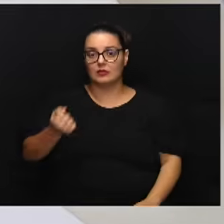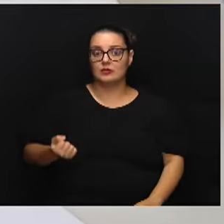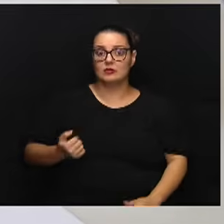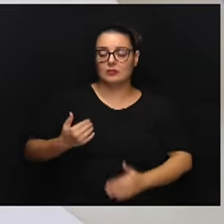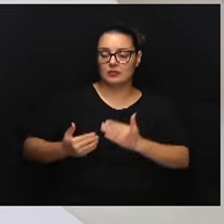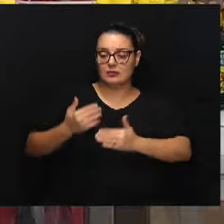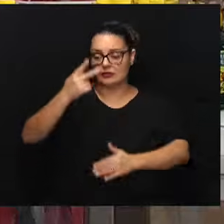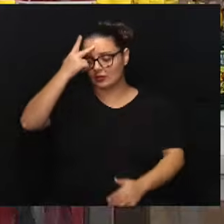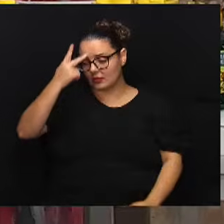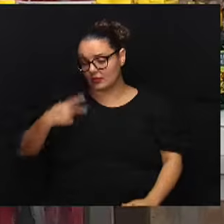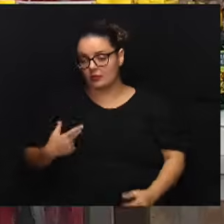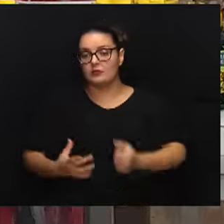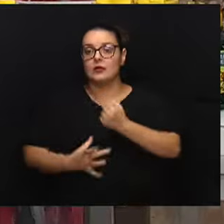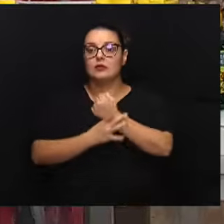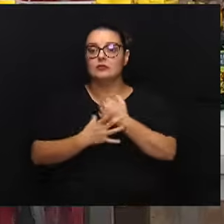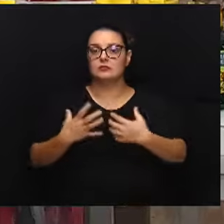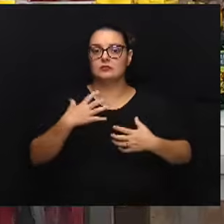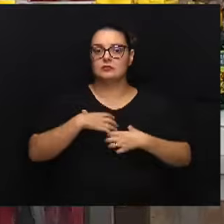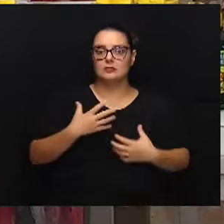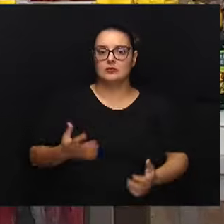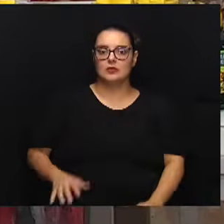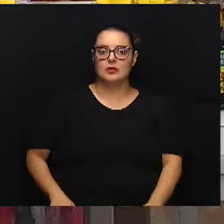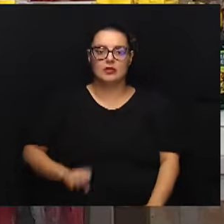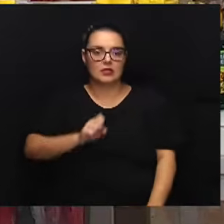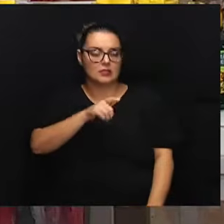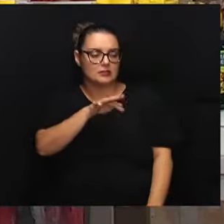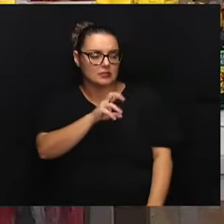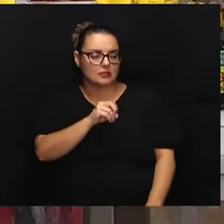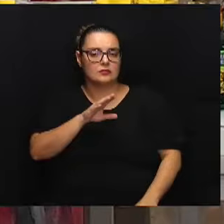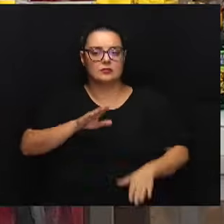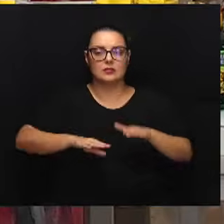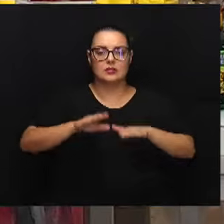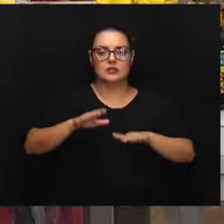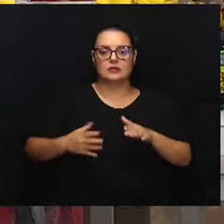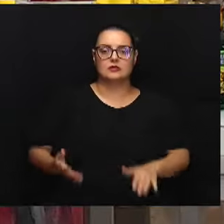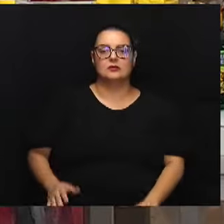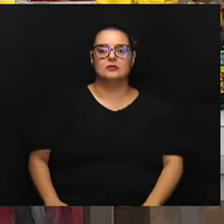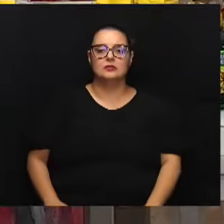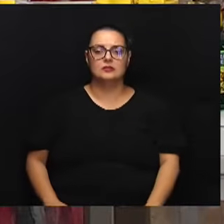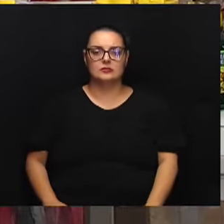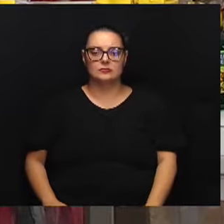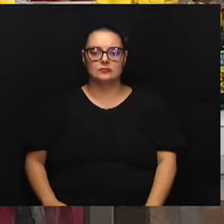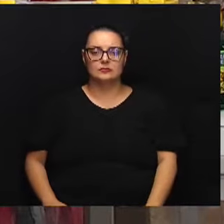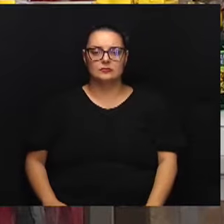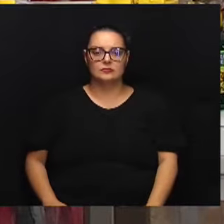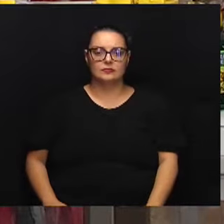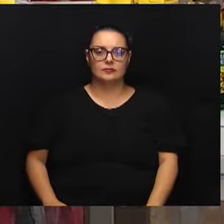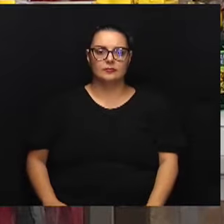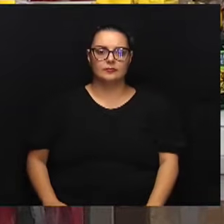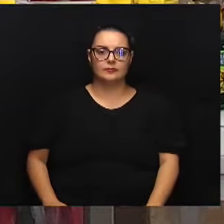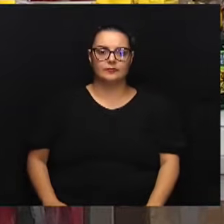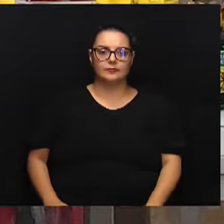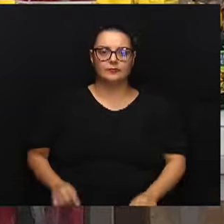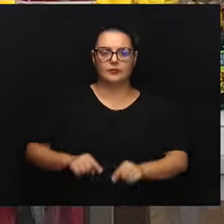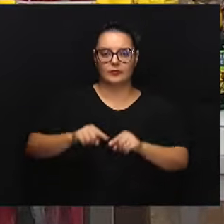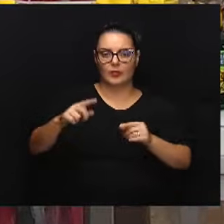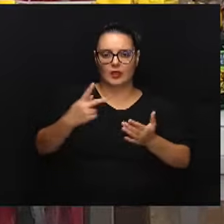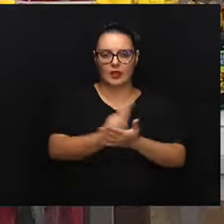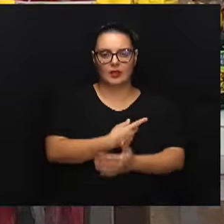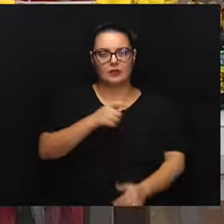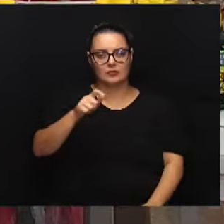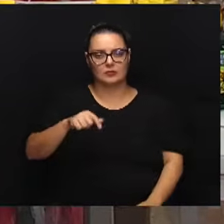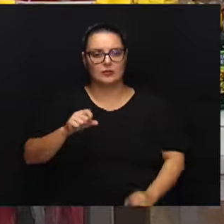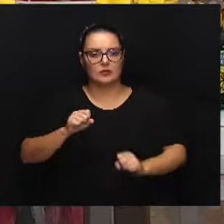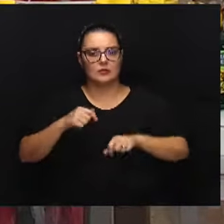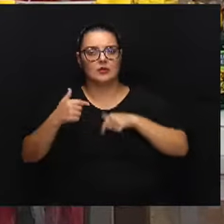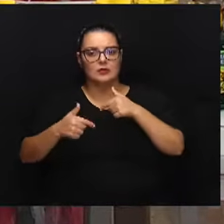segurança. Tá. Você vai se sentindo mais... Ô Sandro, às vezes, um traço ali errado, a pessoa de casa pode